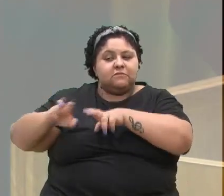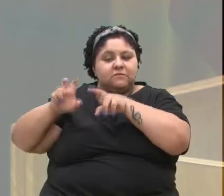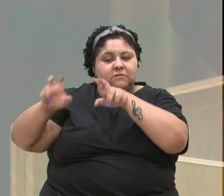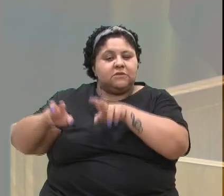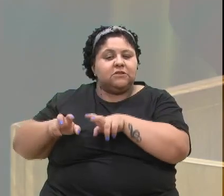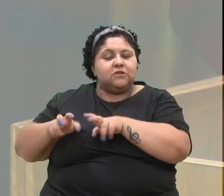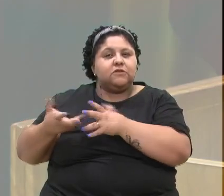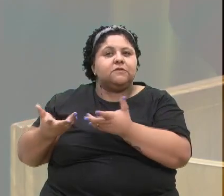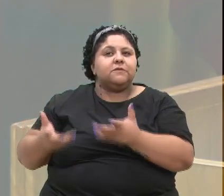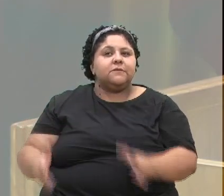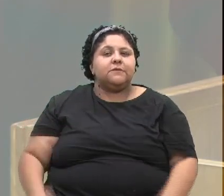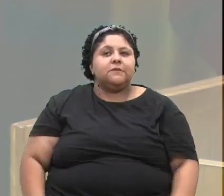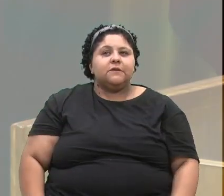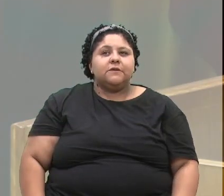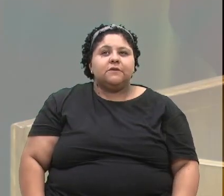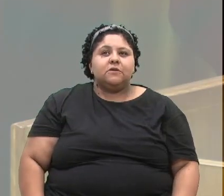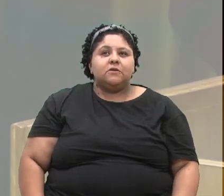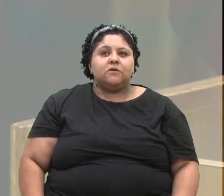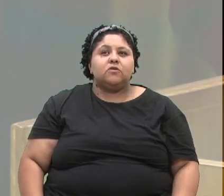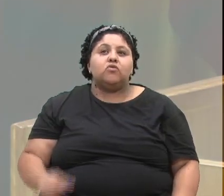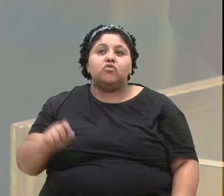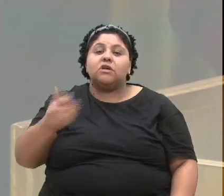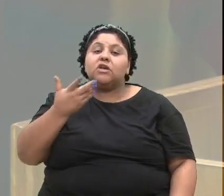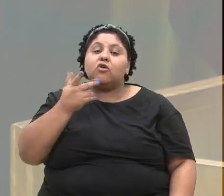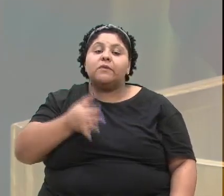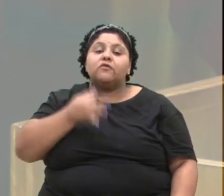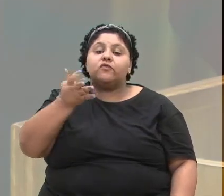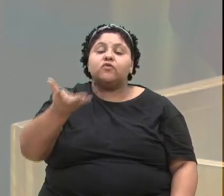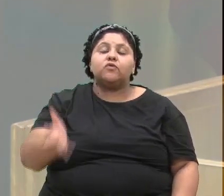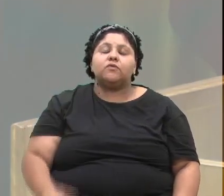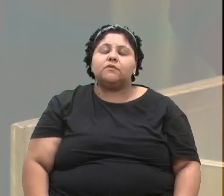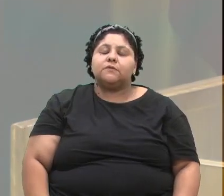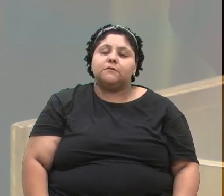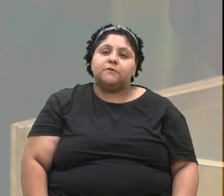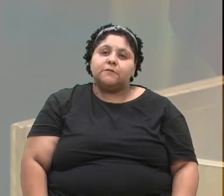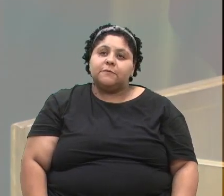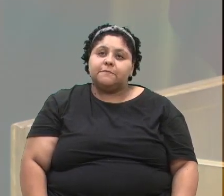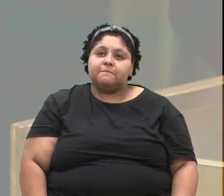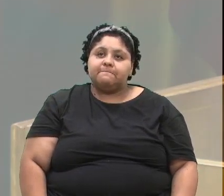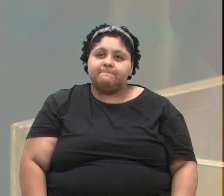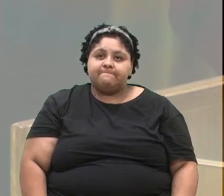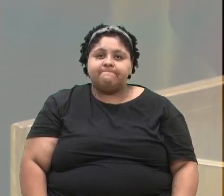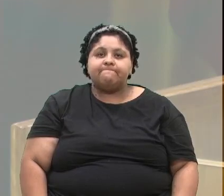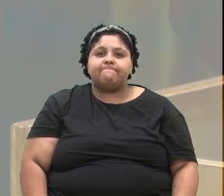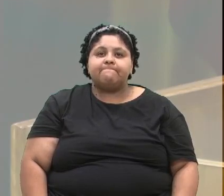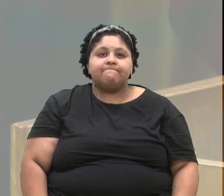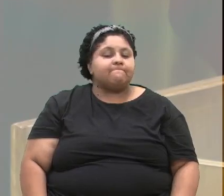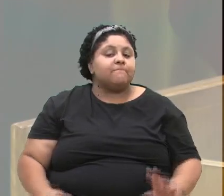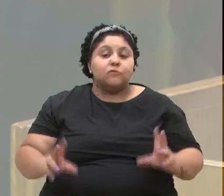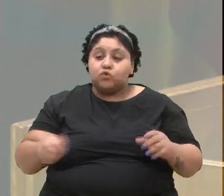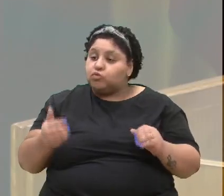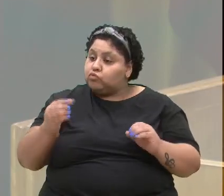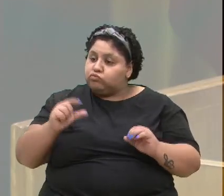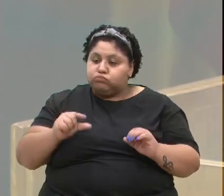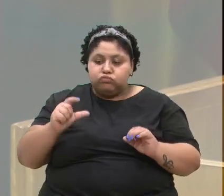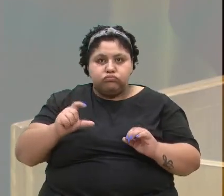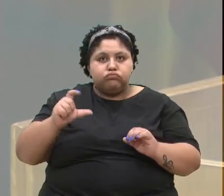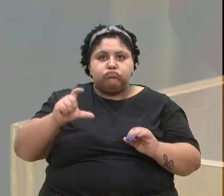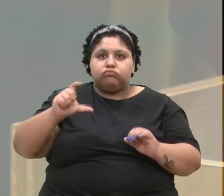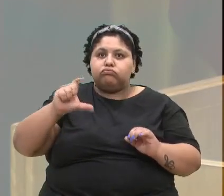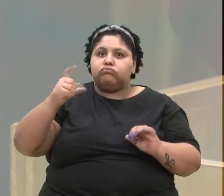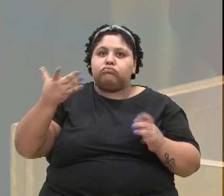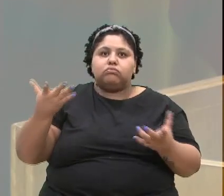no interior o que que nós vamos comer no futuro tudo tá aumentando tudo